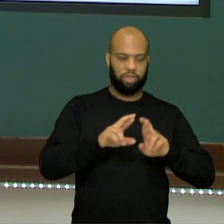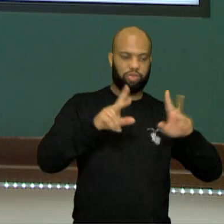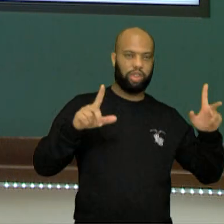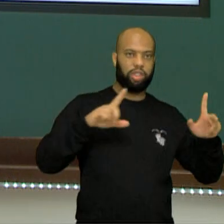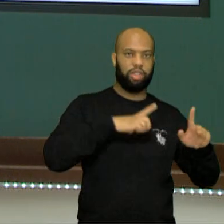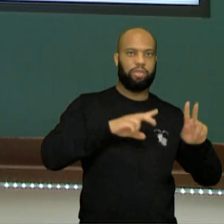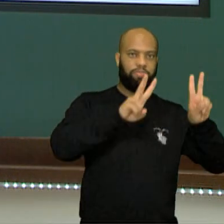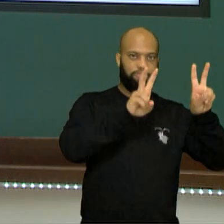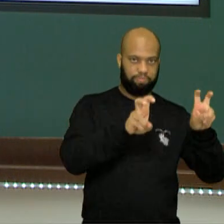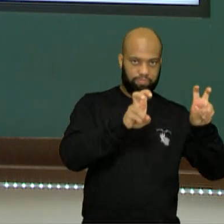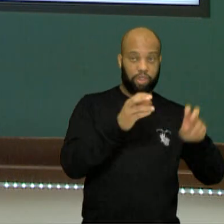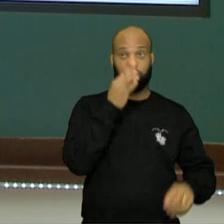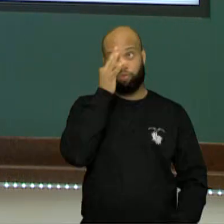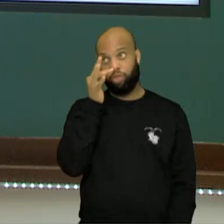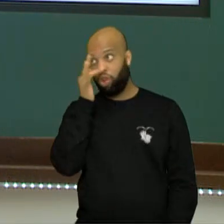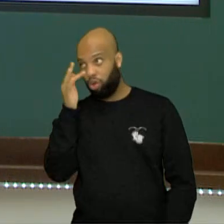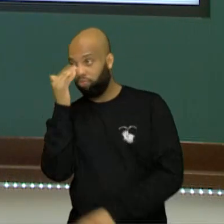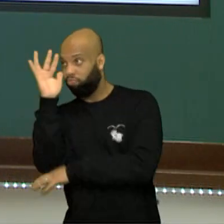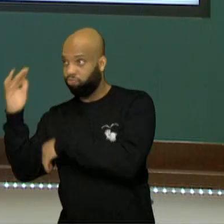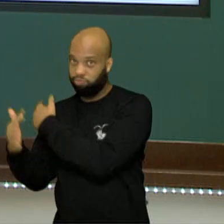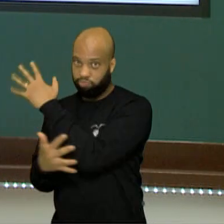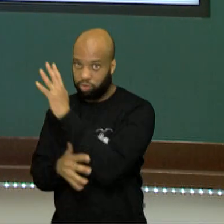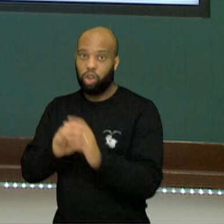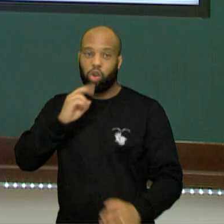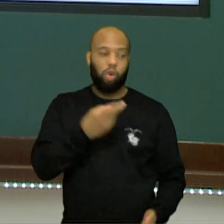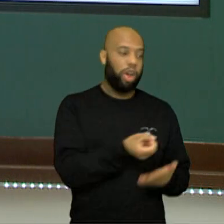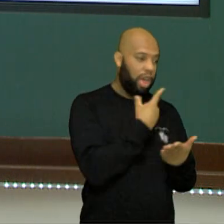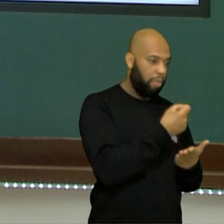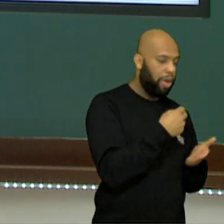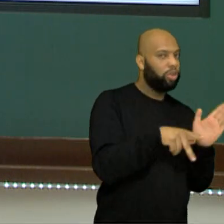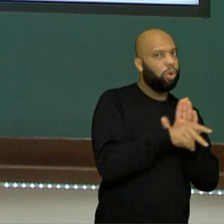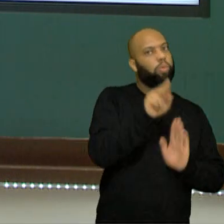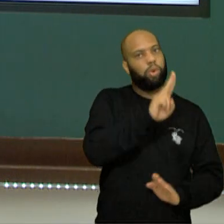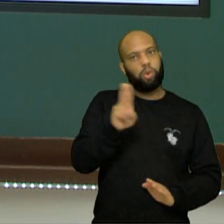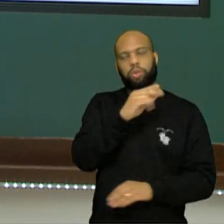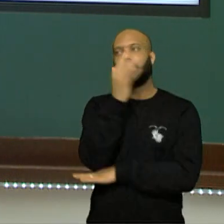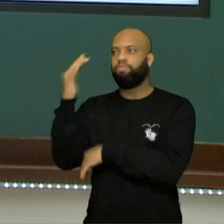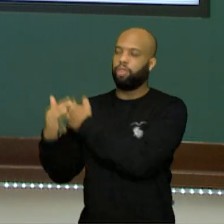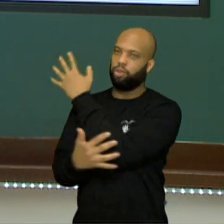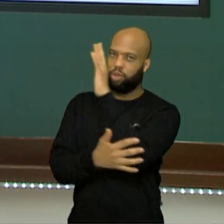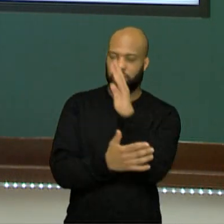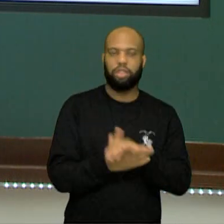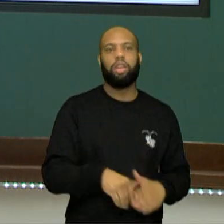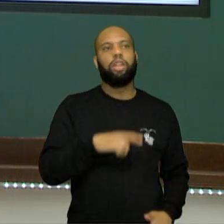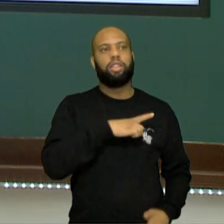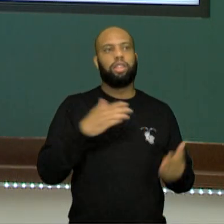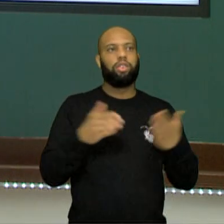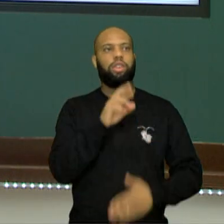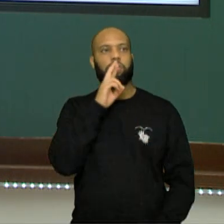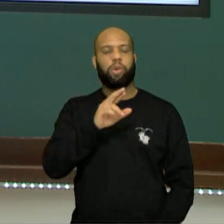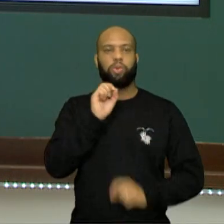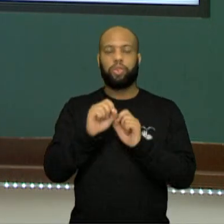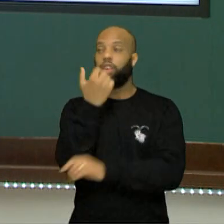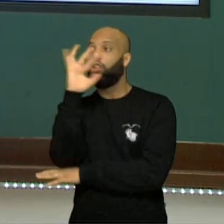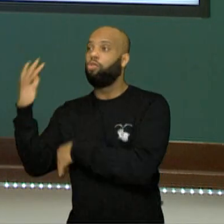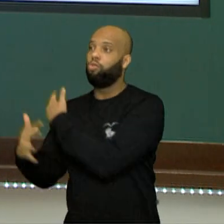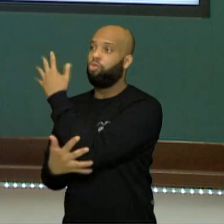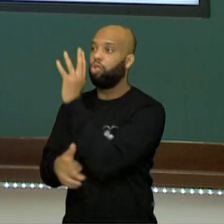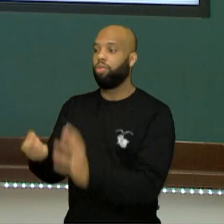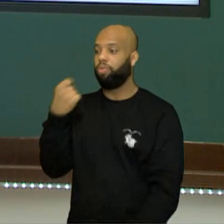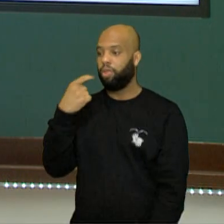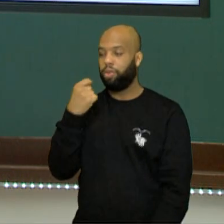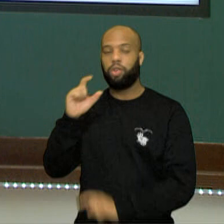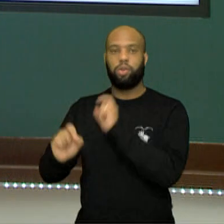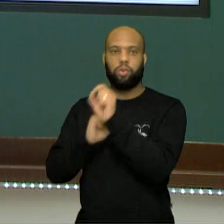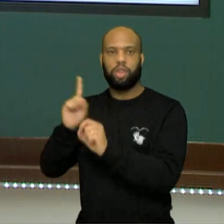os termos planta medicinal e fitoterápicos. Então, a gente tem aí como resposta que as plantas medicinais são